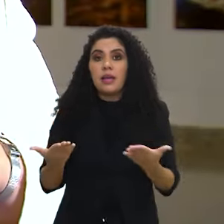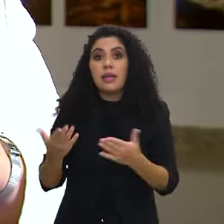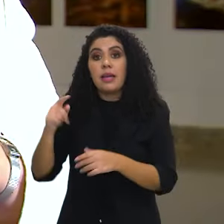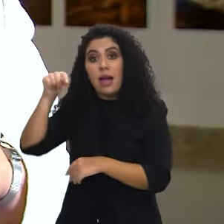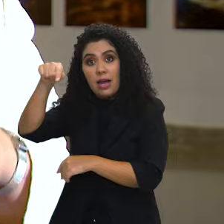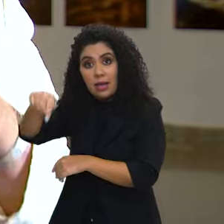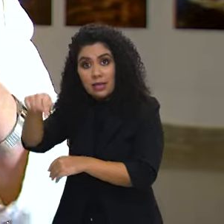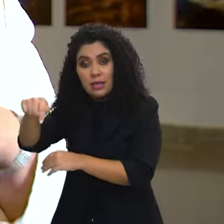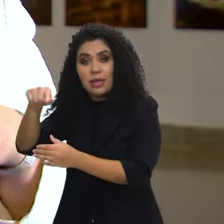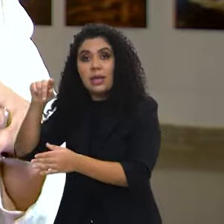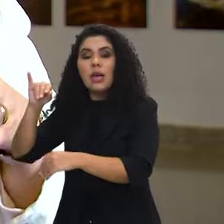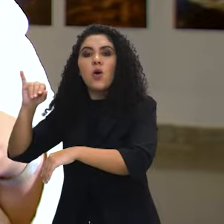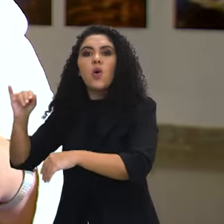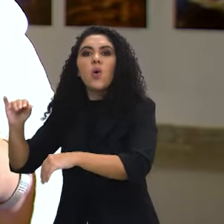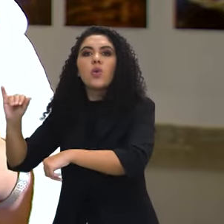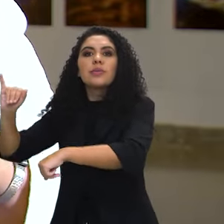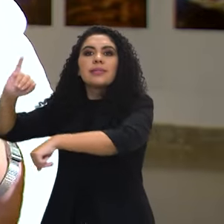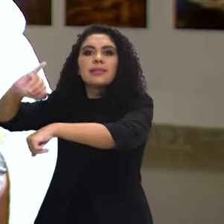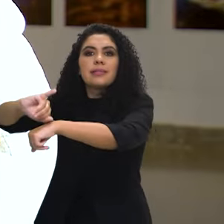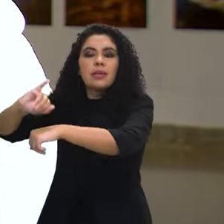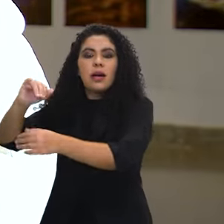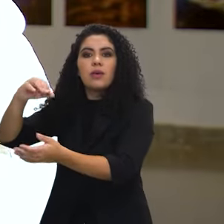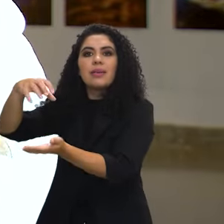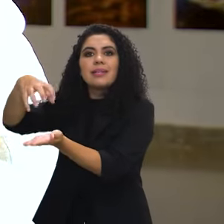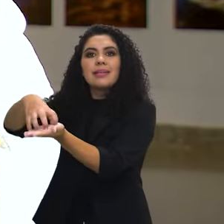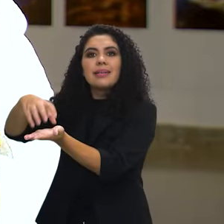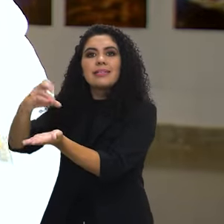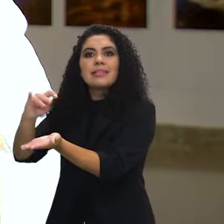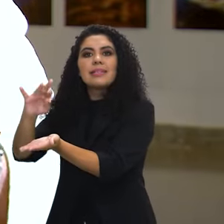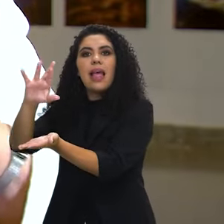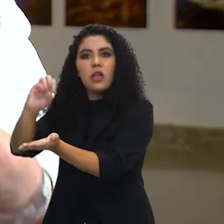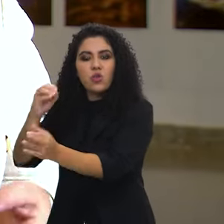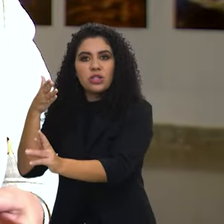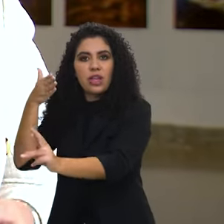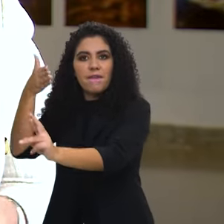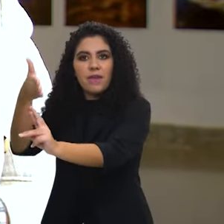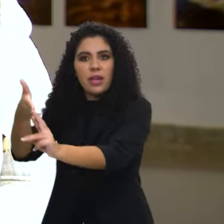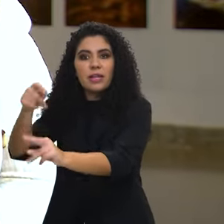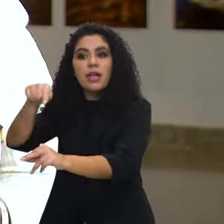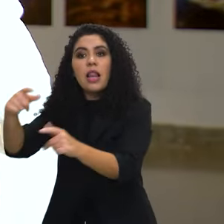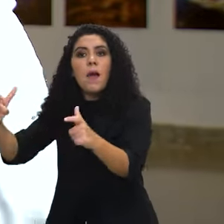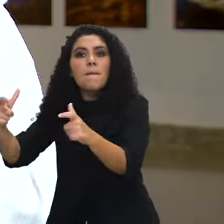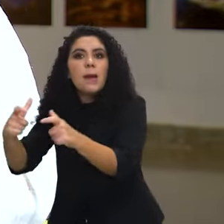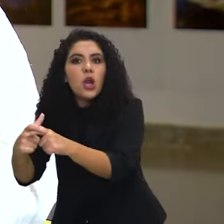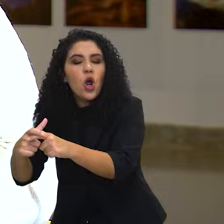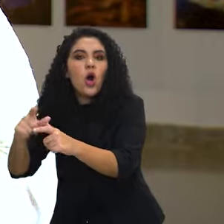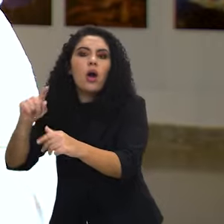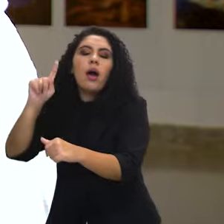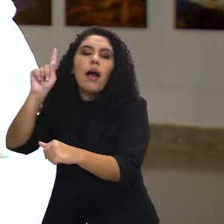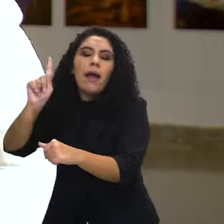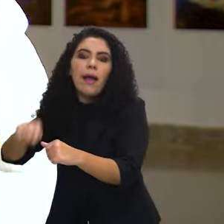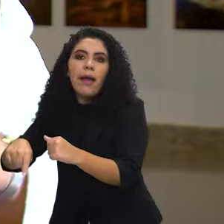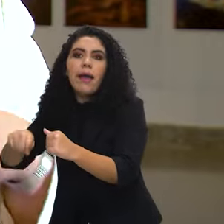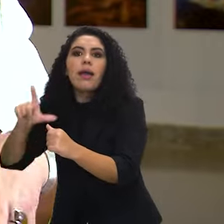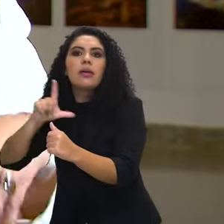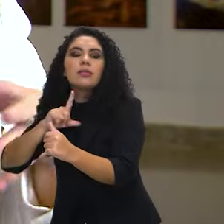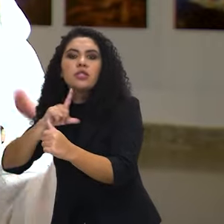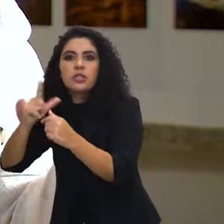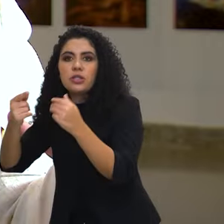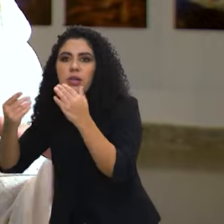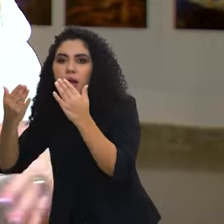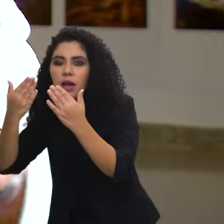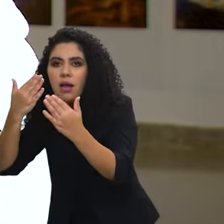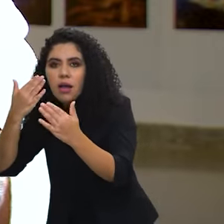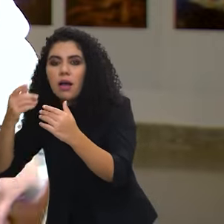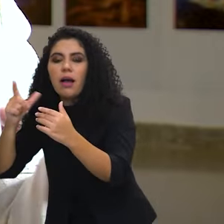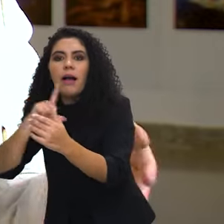centros de referência eles são menores eles são para fazer o atendimento psicossocial muitas vezes o jurídico então eles